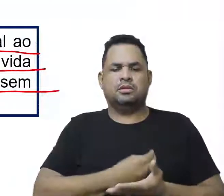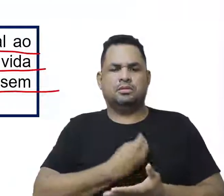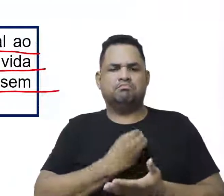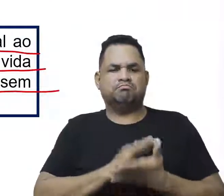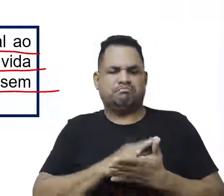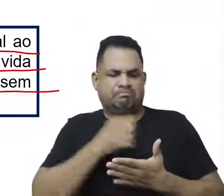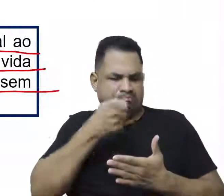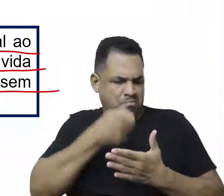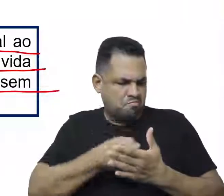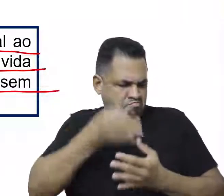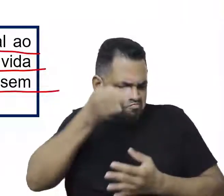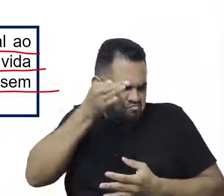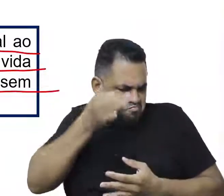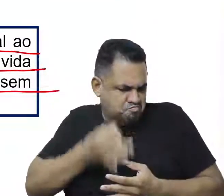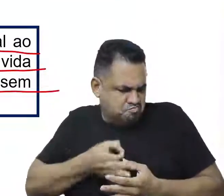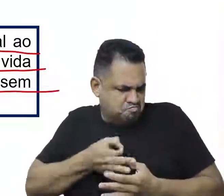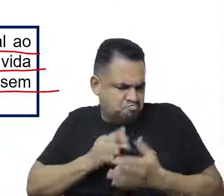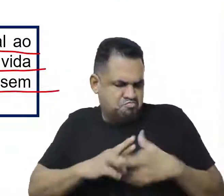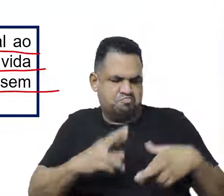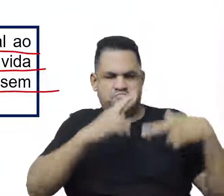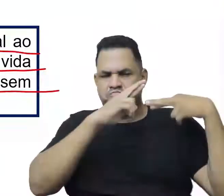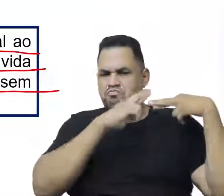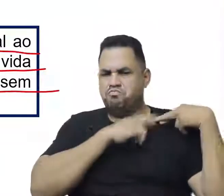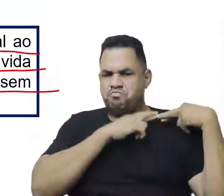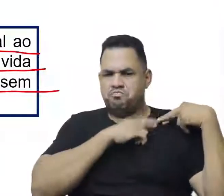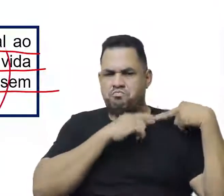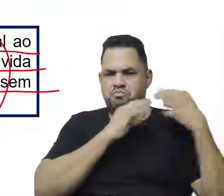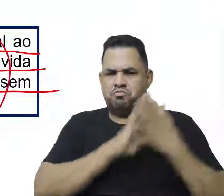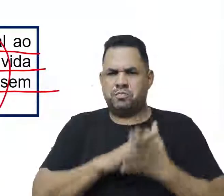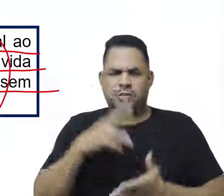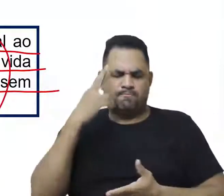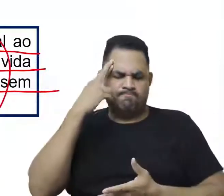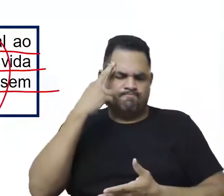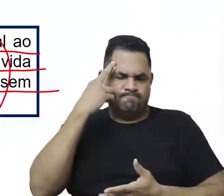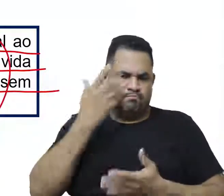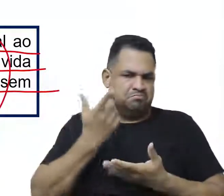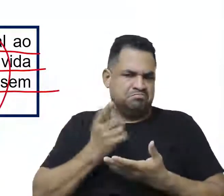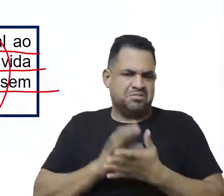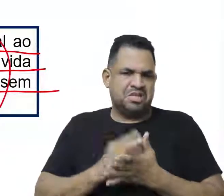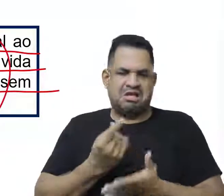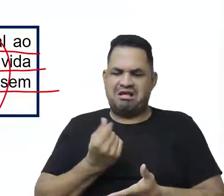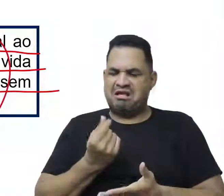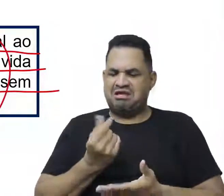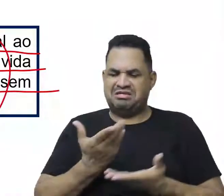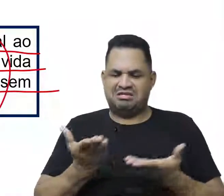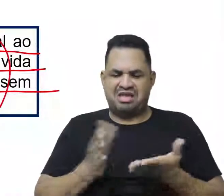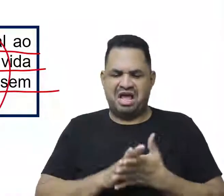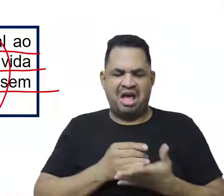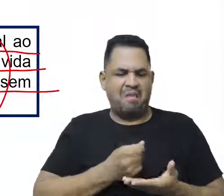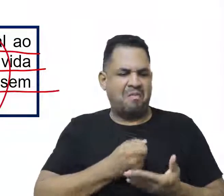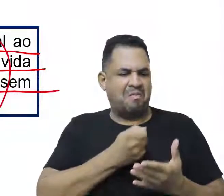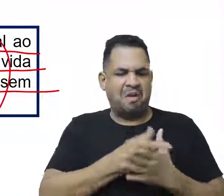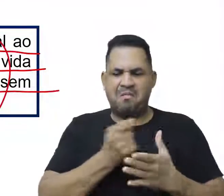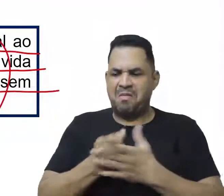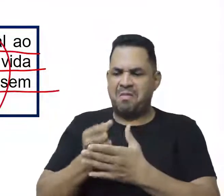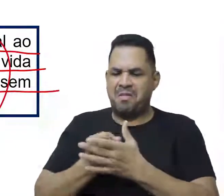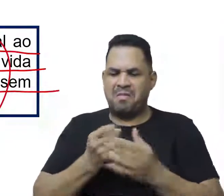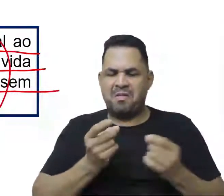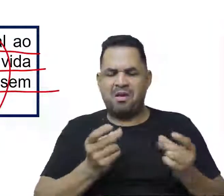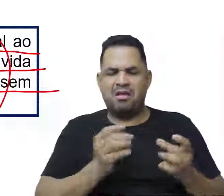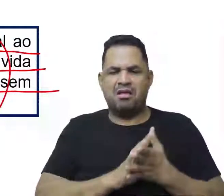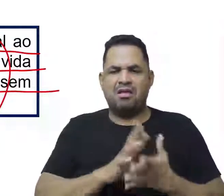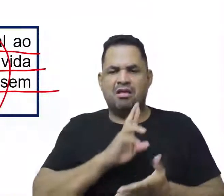disciplinado responsável irracional sem gasta de ostentatório ou seja